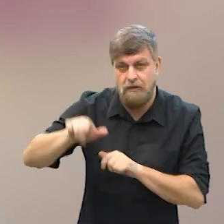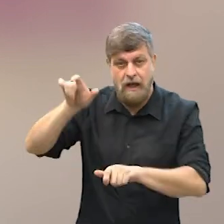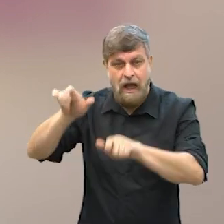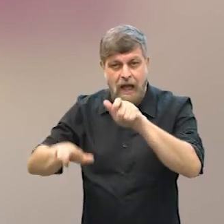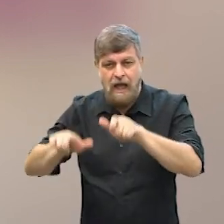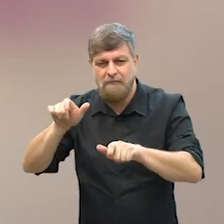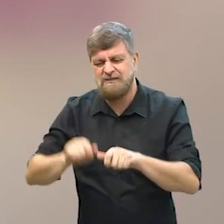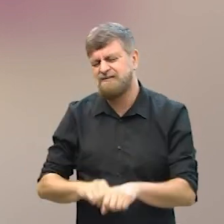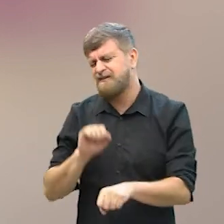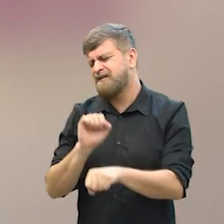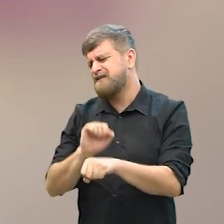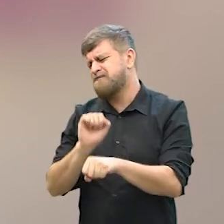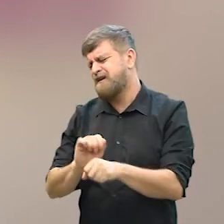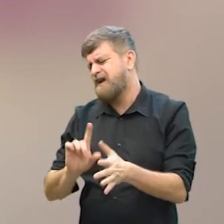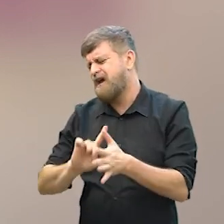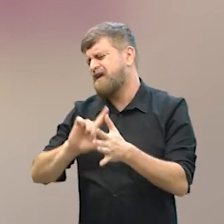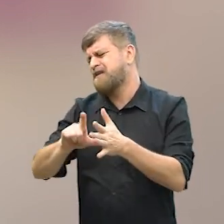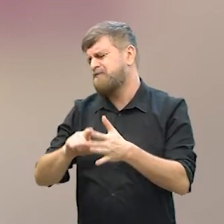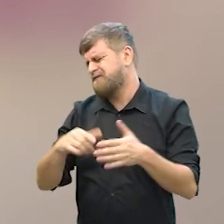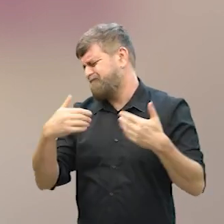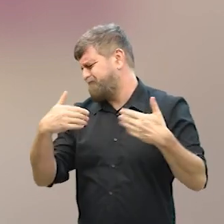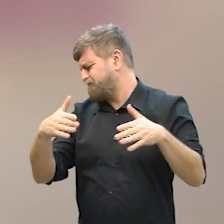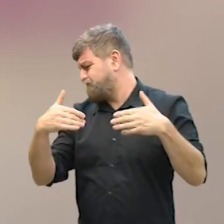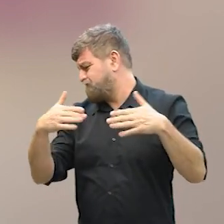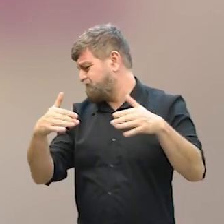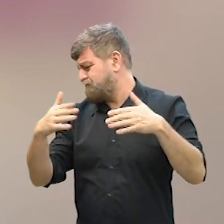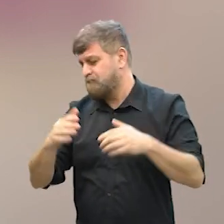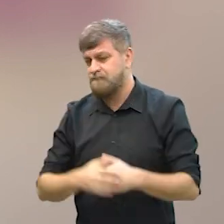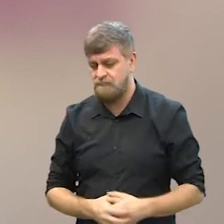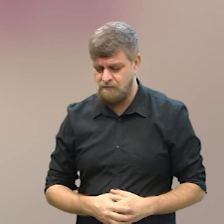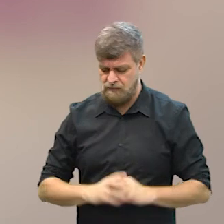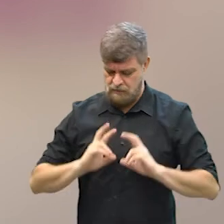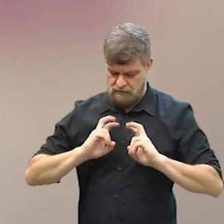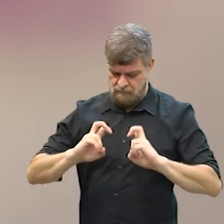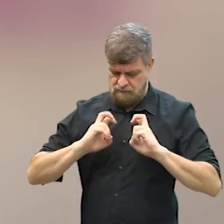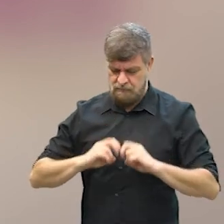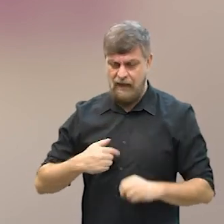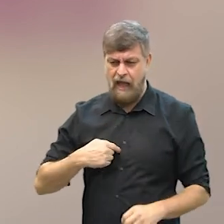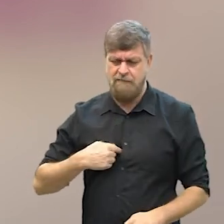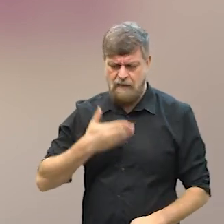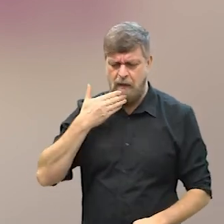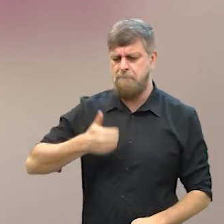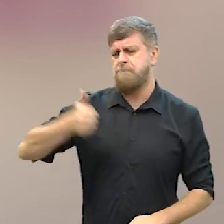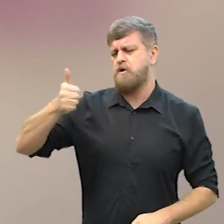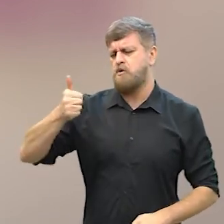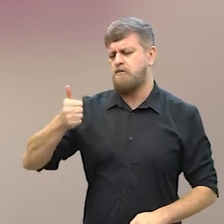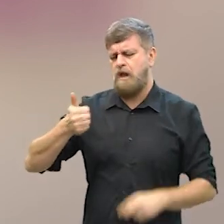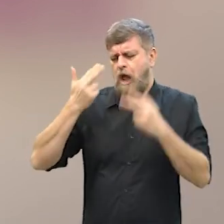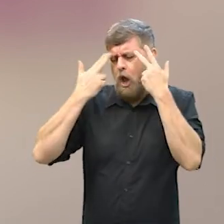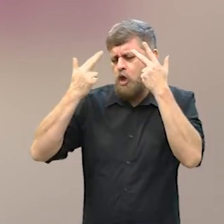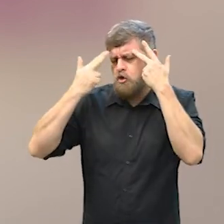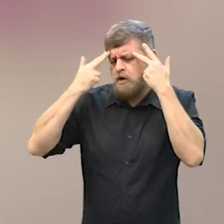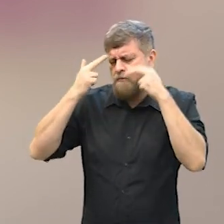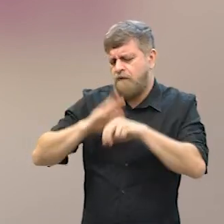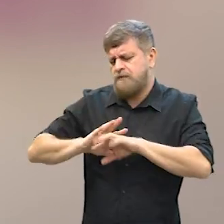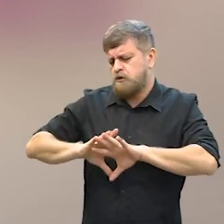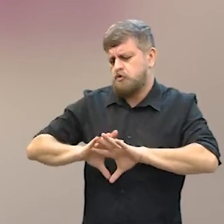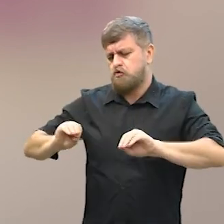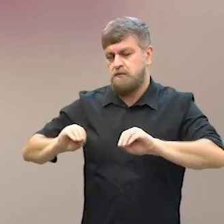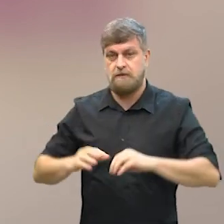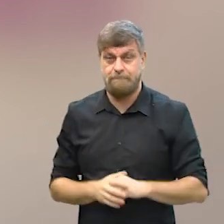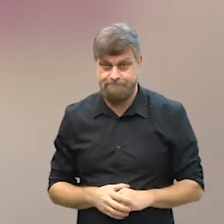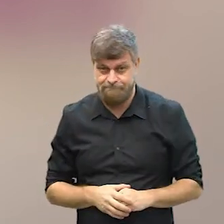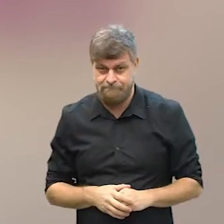habitualmente, as pessoas protelam um pouco esse atendimento, esperando que o sintoma venha a se reverter, que